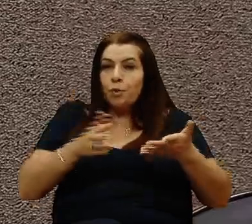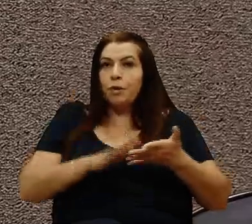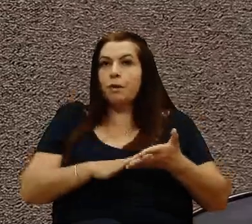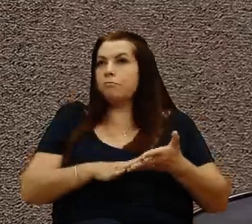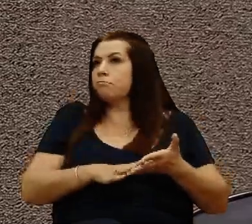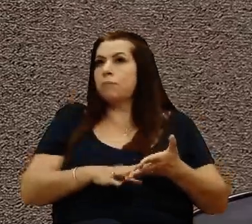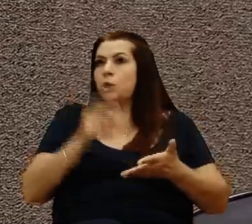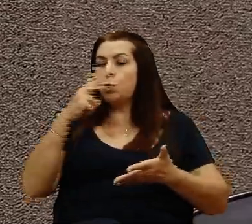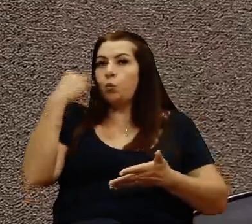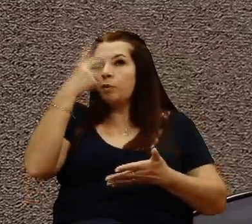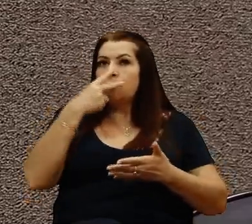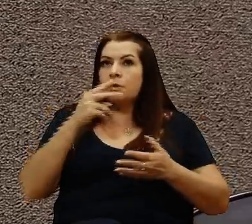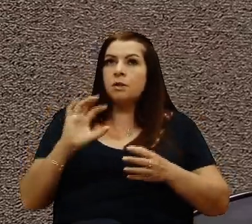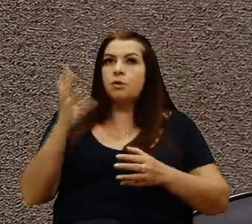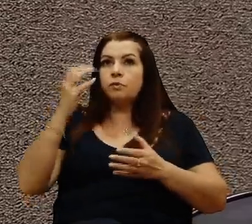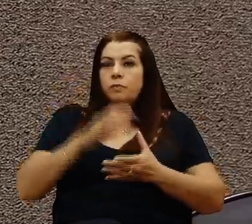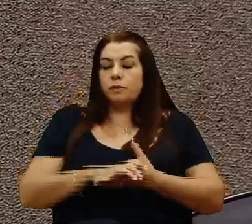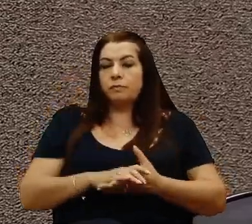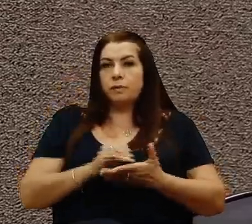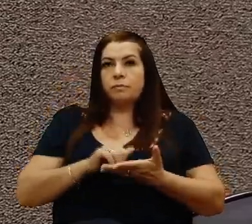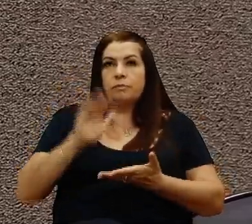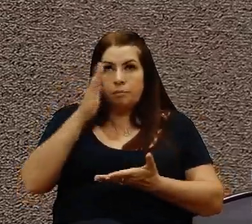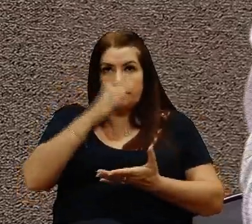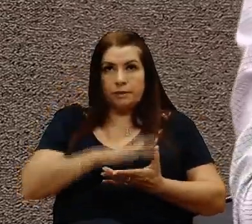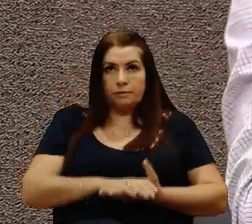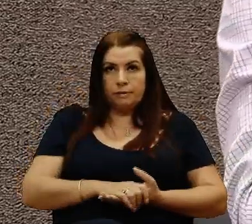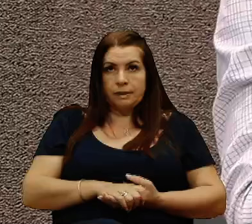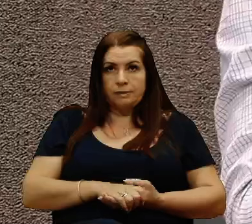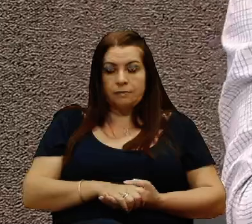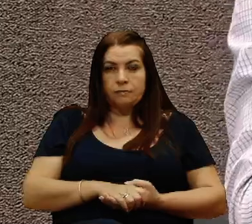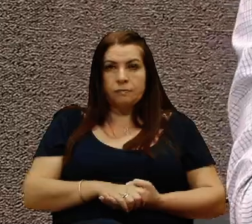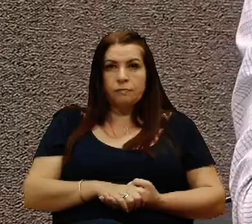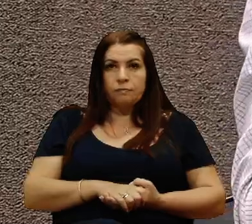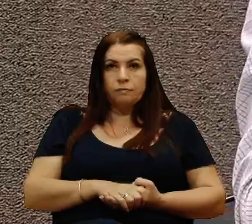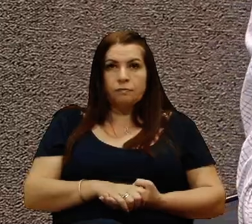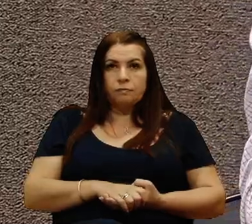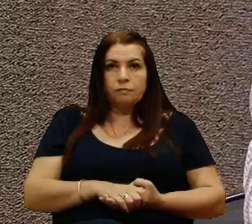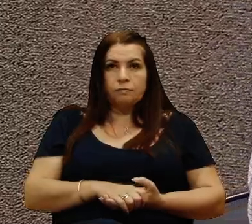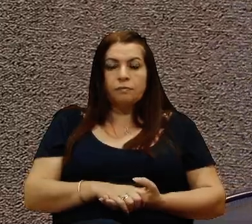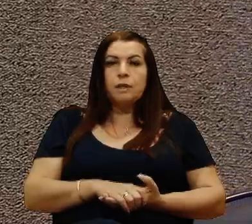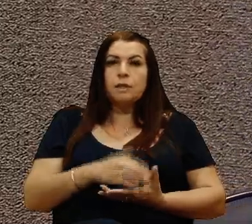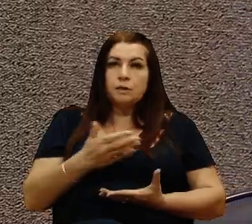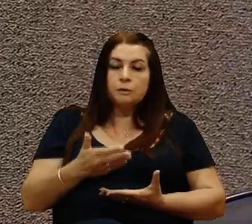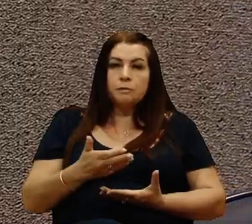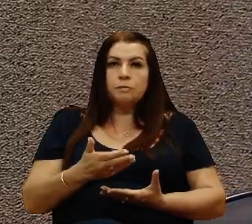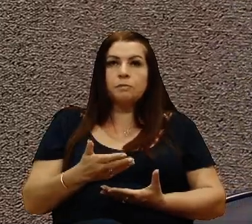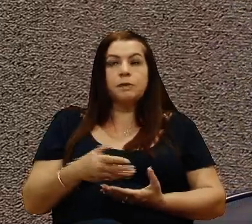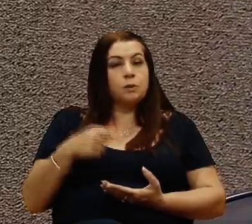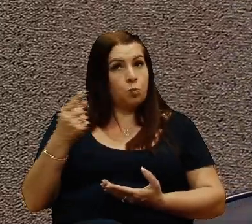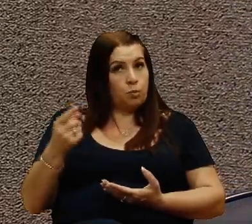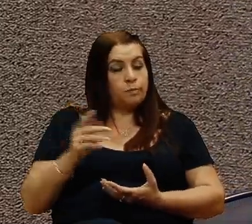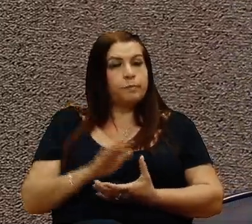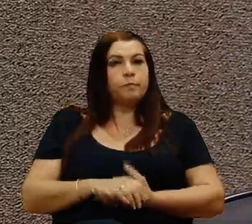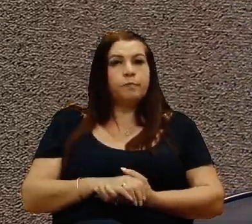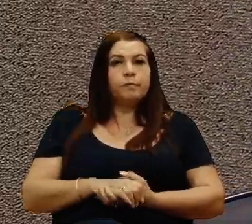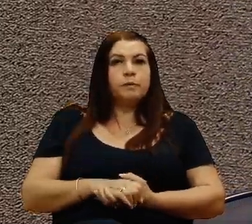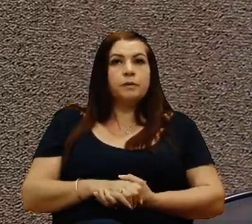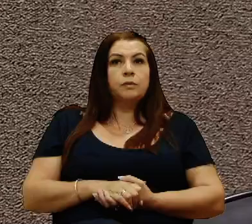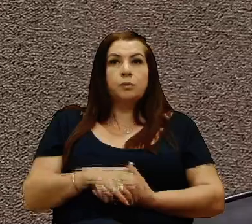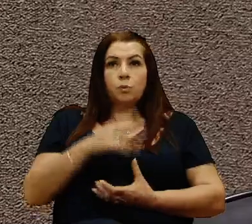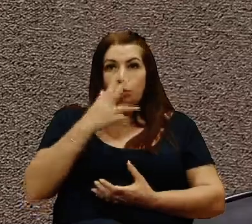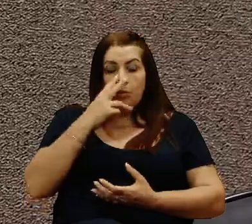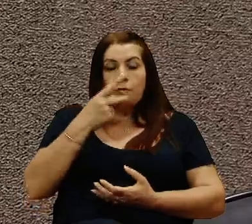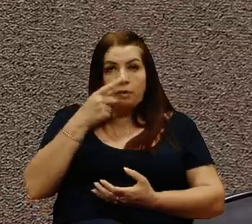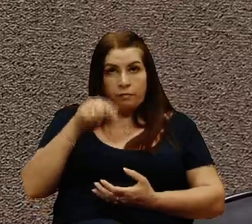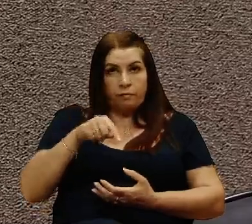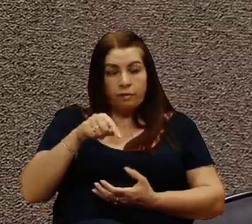estava resolvido. Só queria pedir uma parte para a gente... Daqui 2 horas estava resolvido. Então, assim, ó, e outra, como aqui mesmo foi falado,